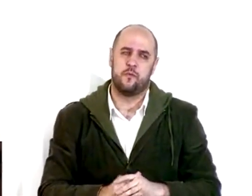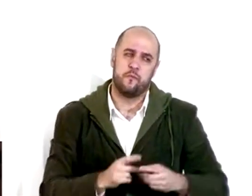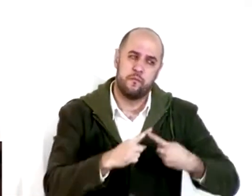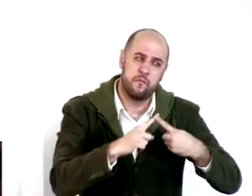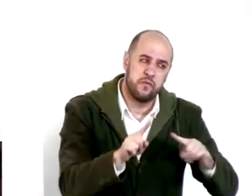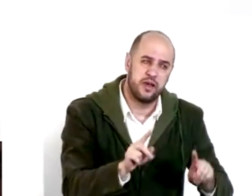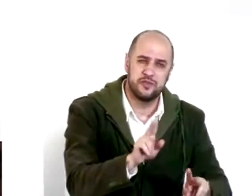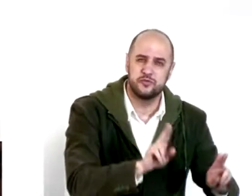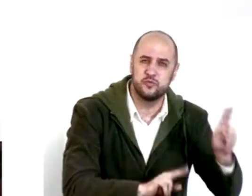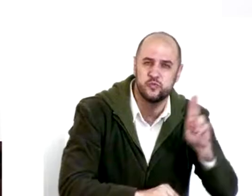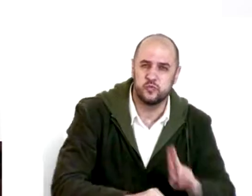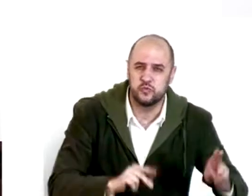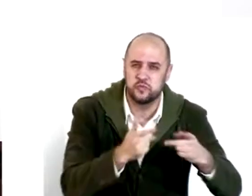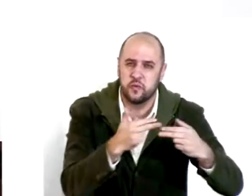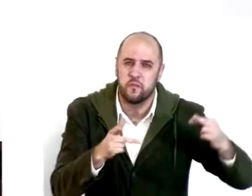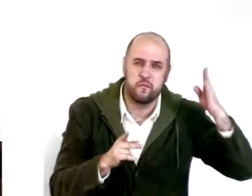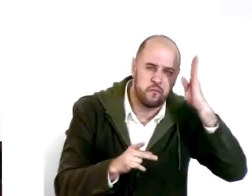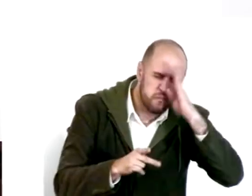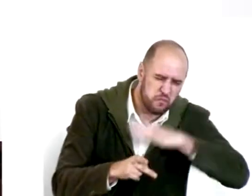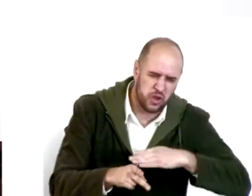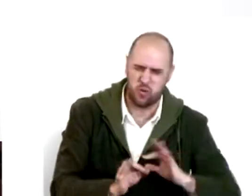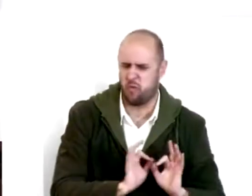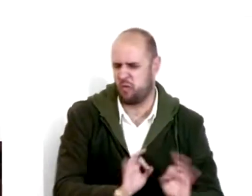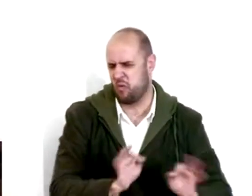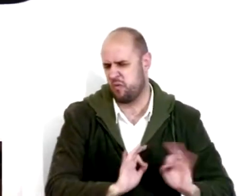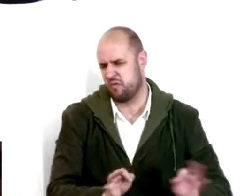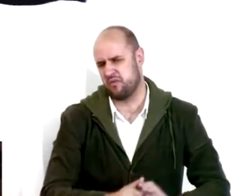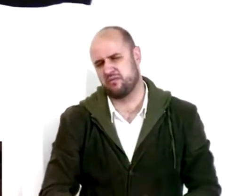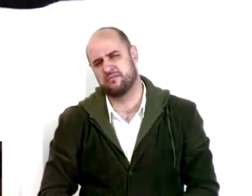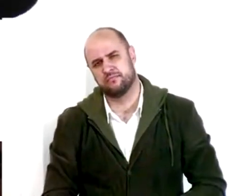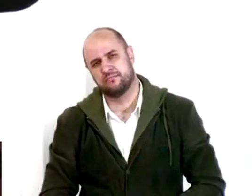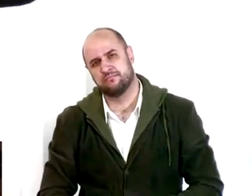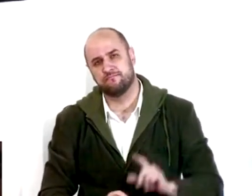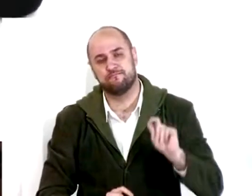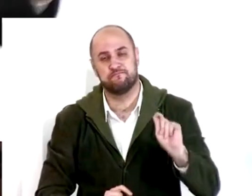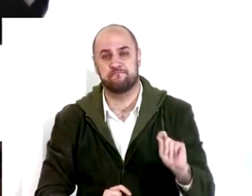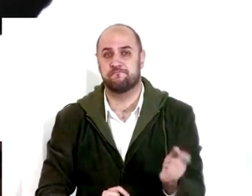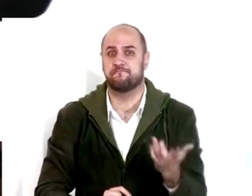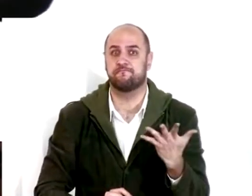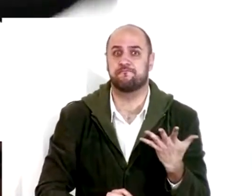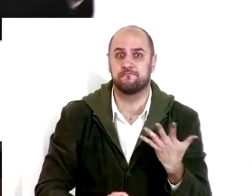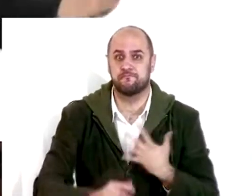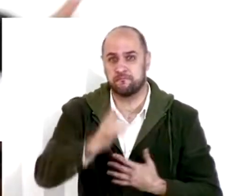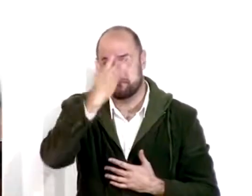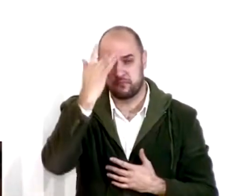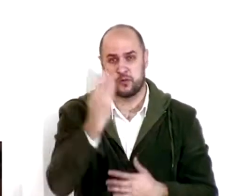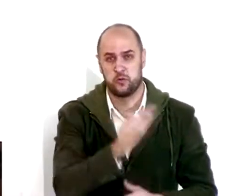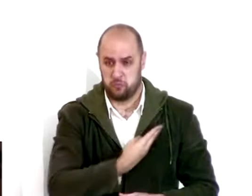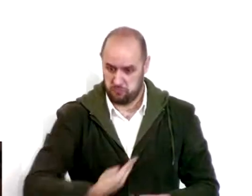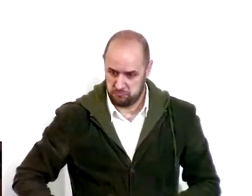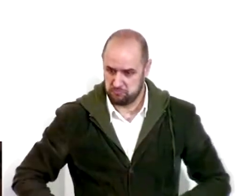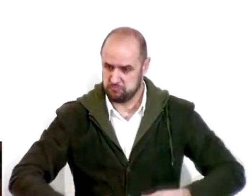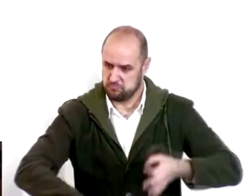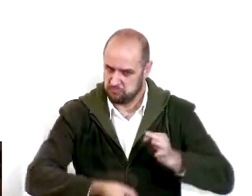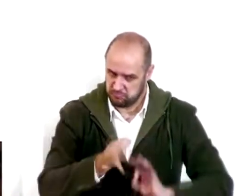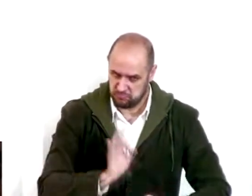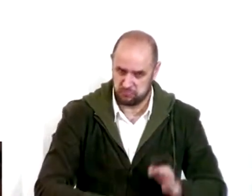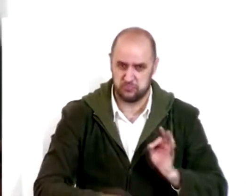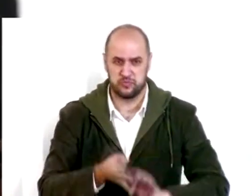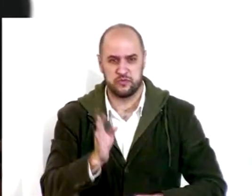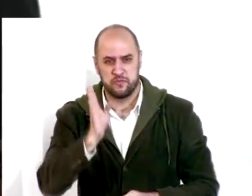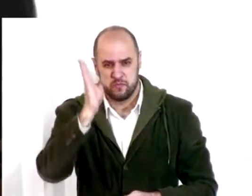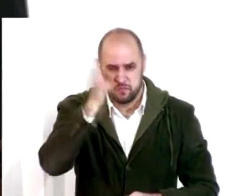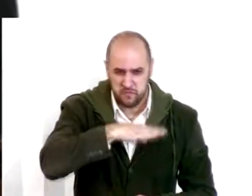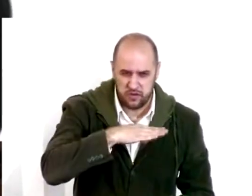maligna, horrenda. E o que acontece quando governantes e juízes são